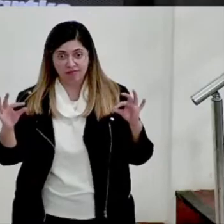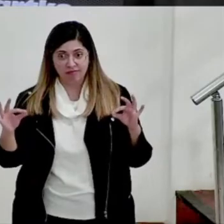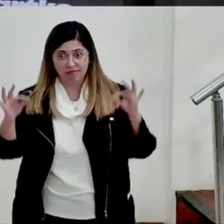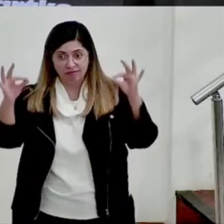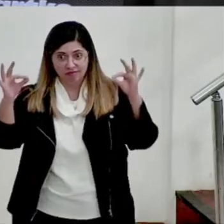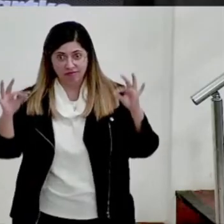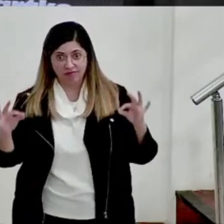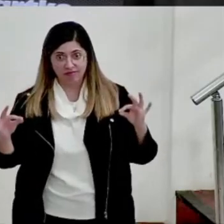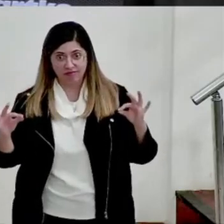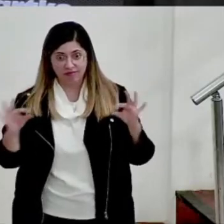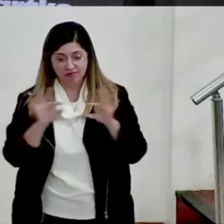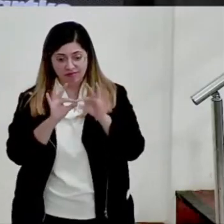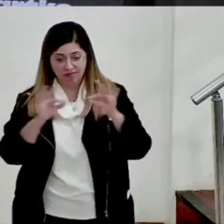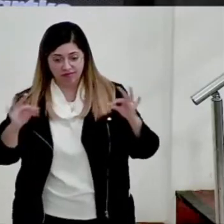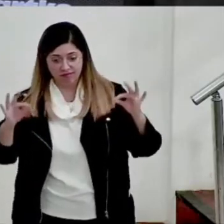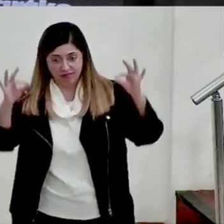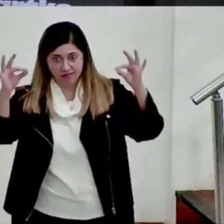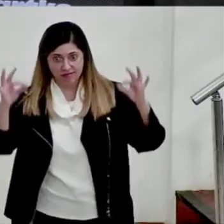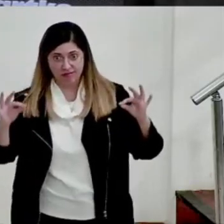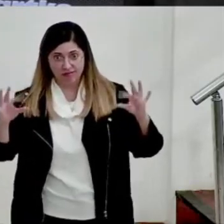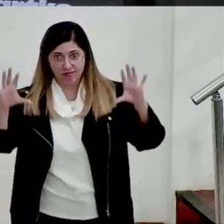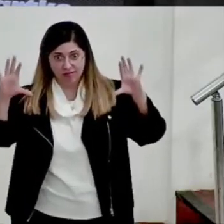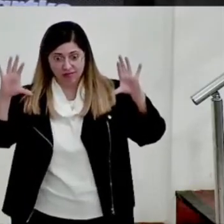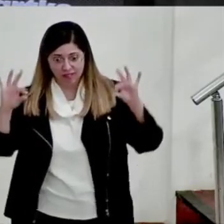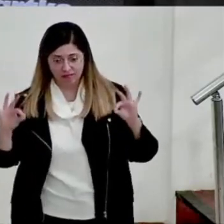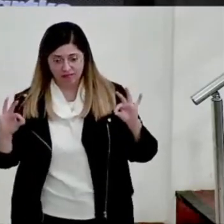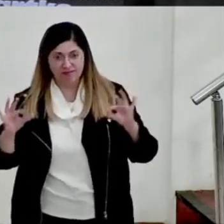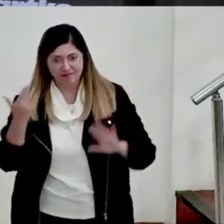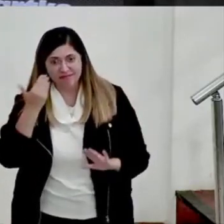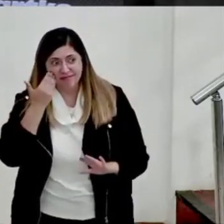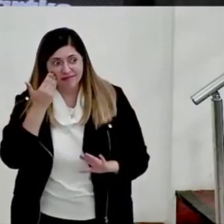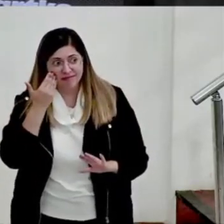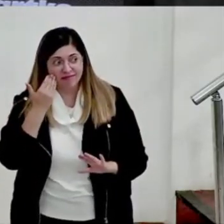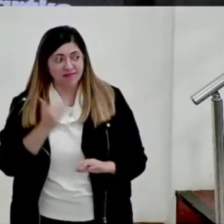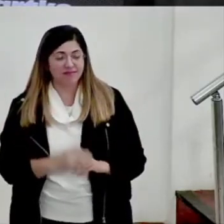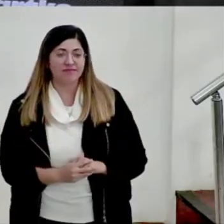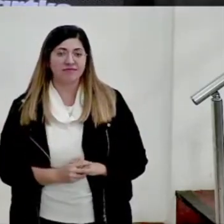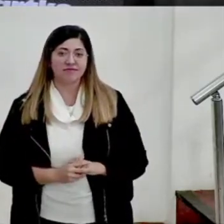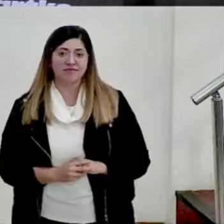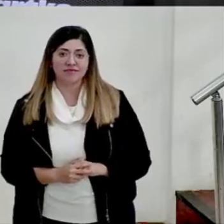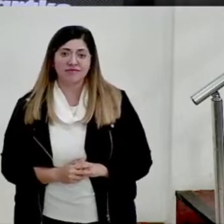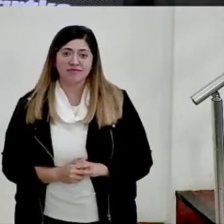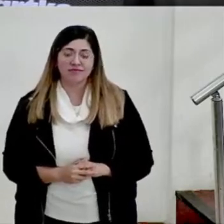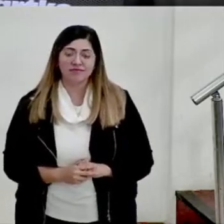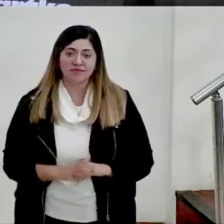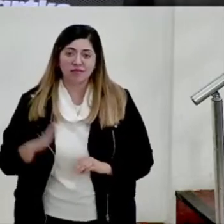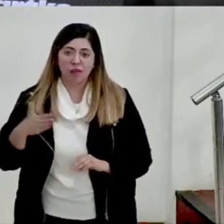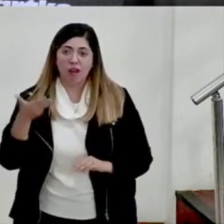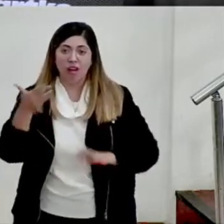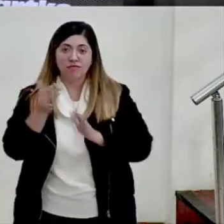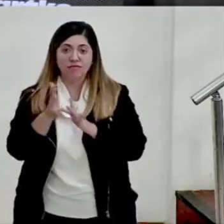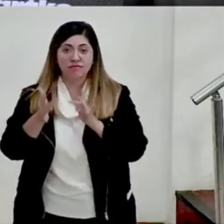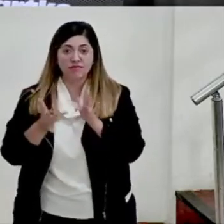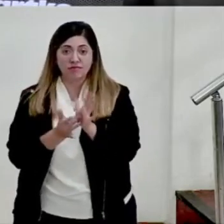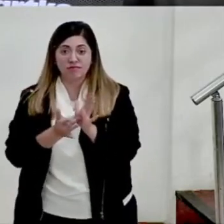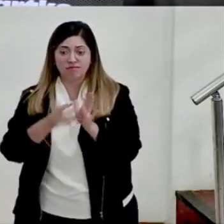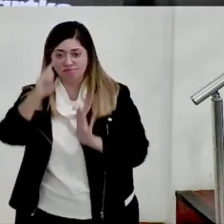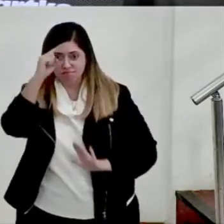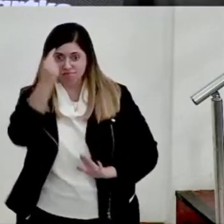dois pontos de contato. Você está vendo isso? Dois pontos de contato. Quando Jesus